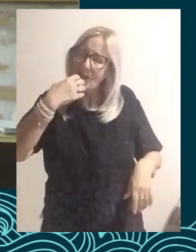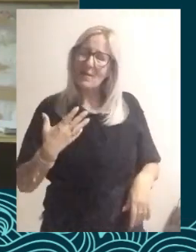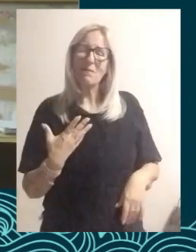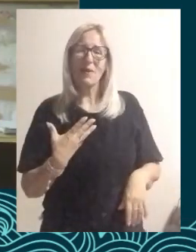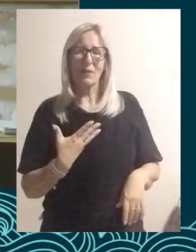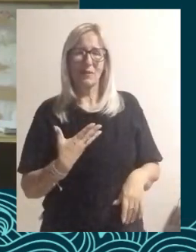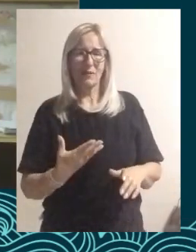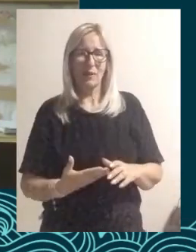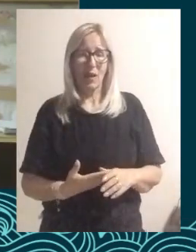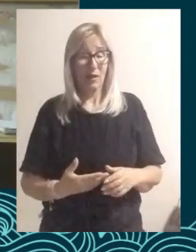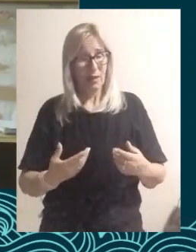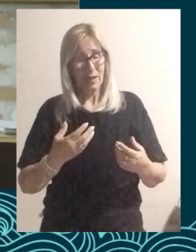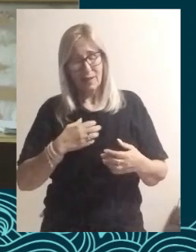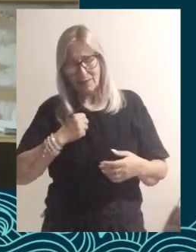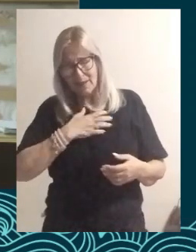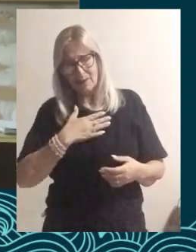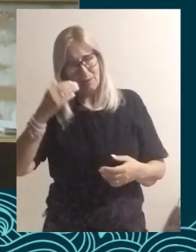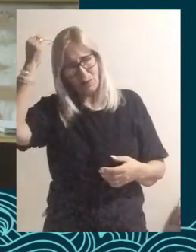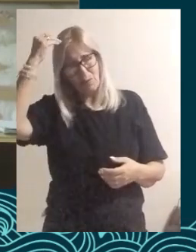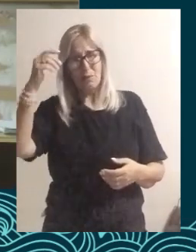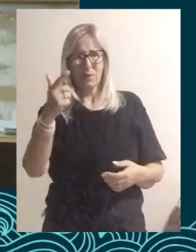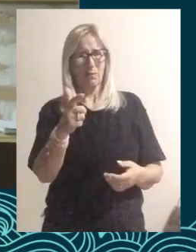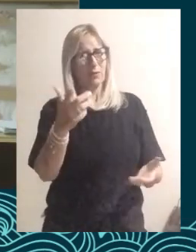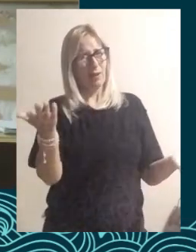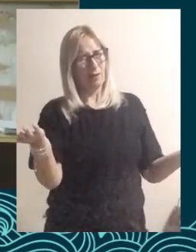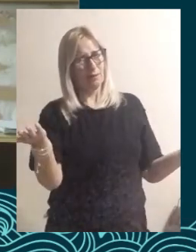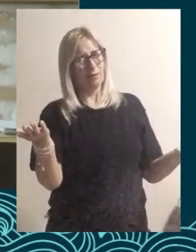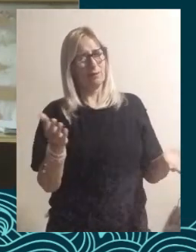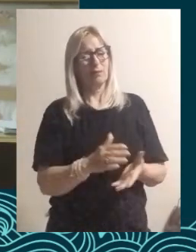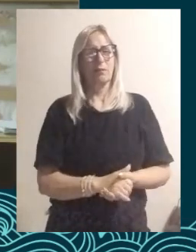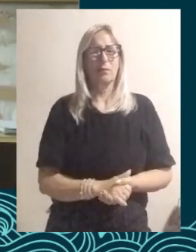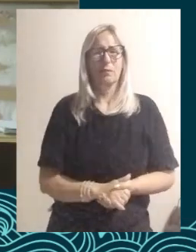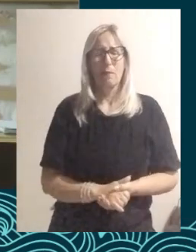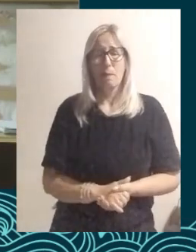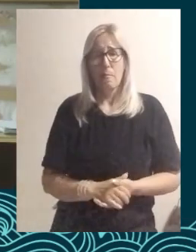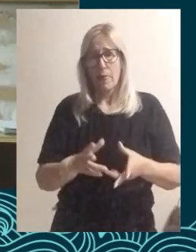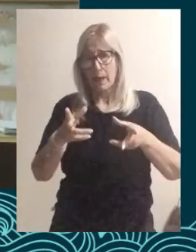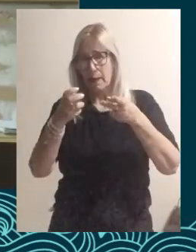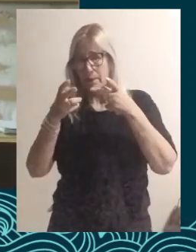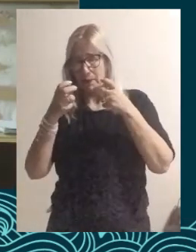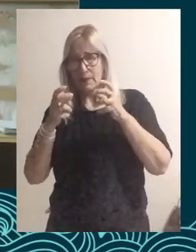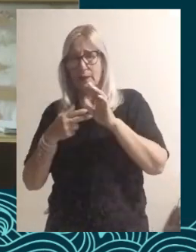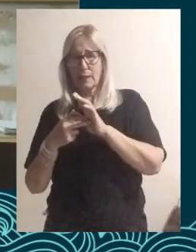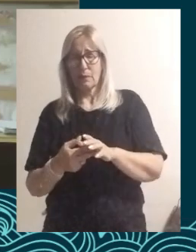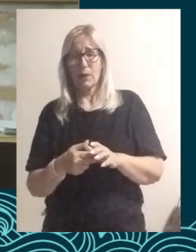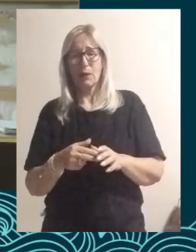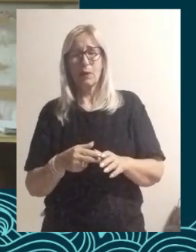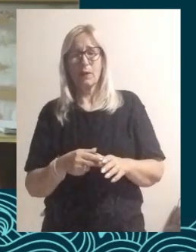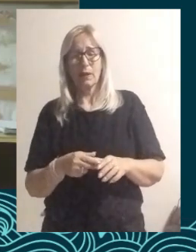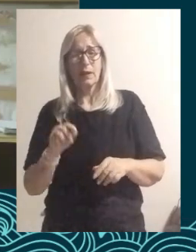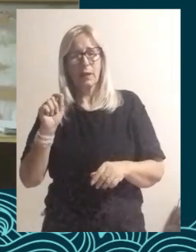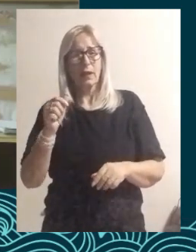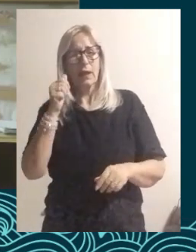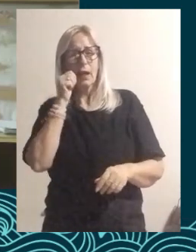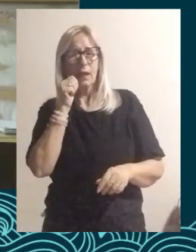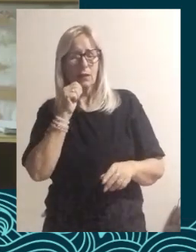que também tenham prazeres, né? E que esses prazeres não tragam culpa. Então, assim, Uhum. a gente percebeu, né, na roda